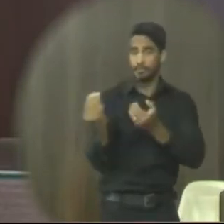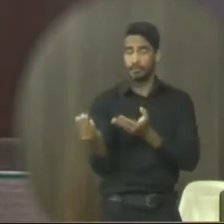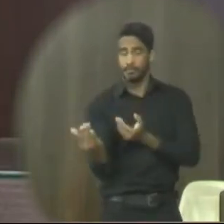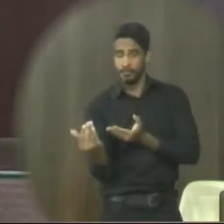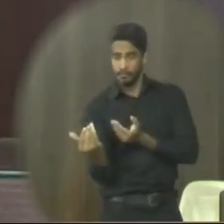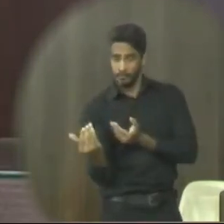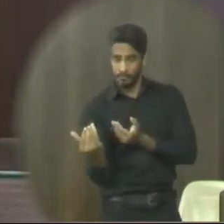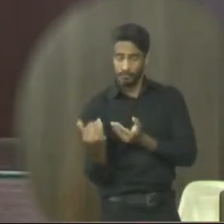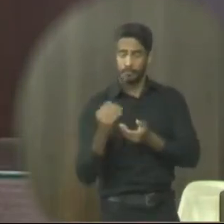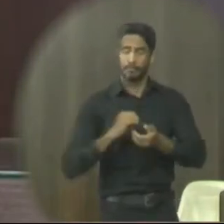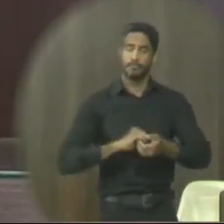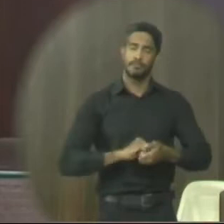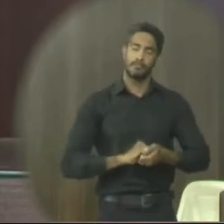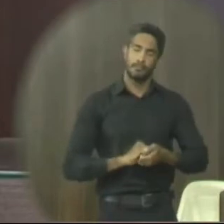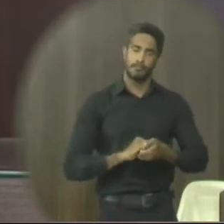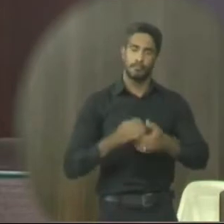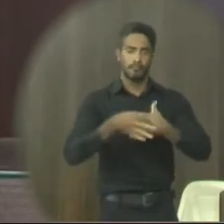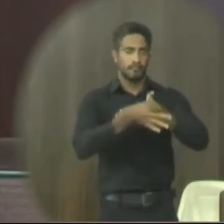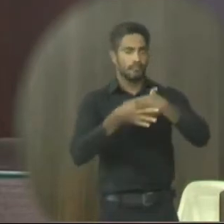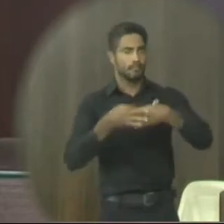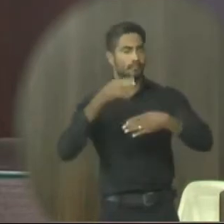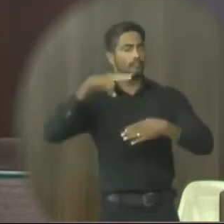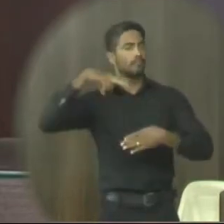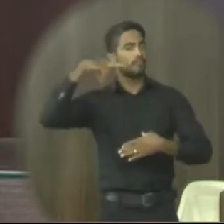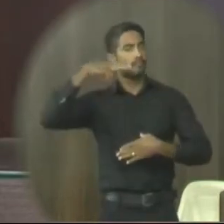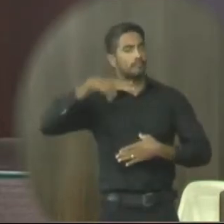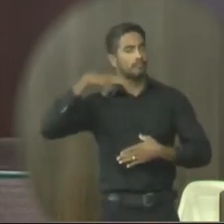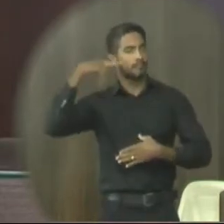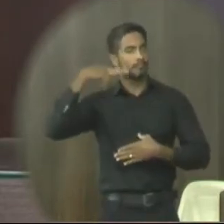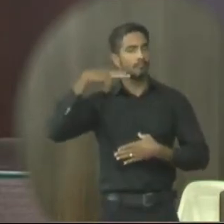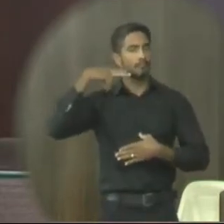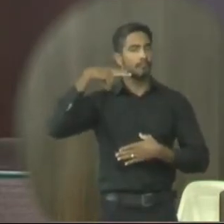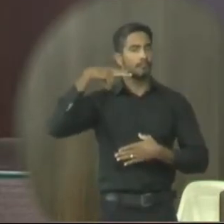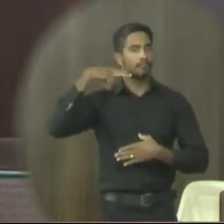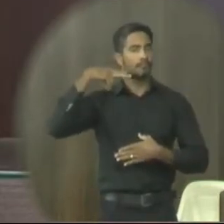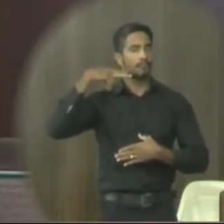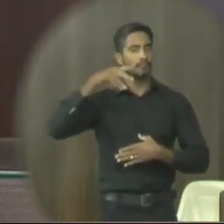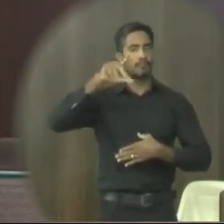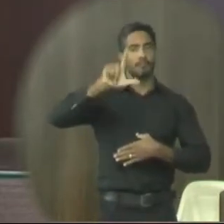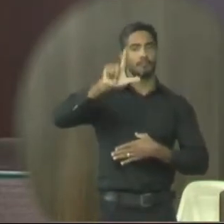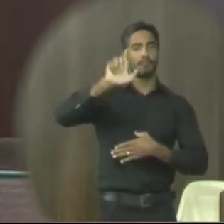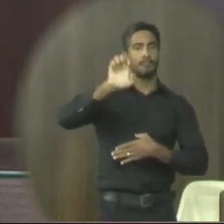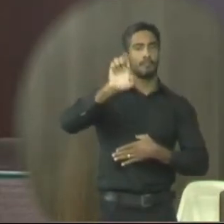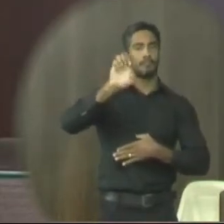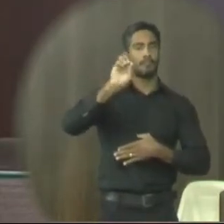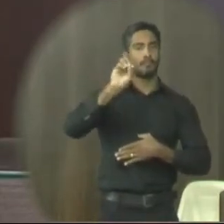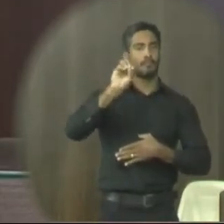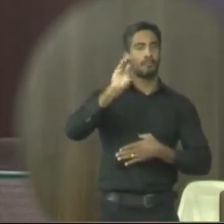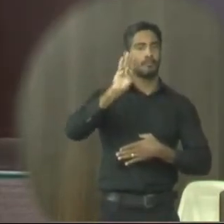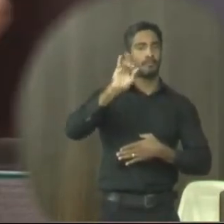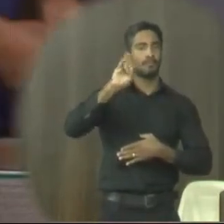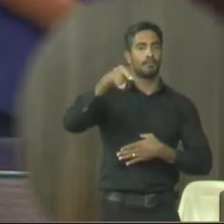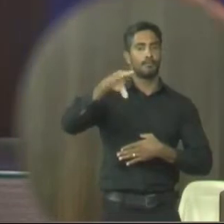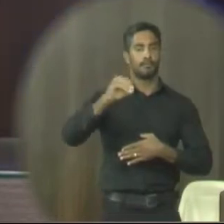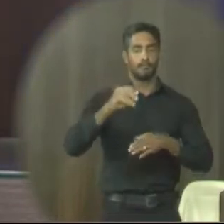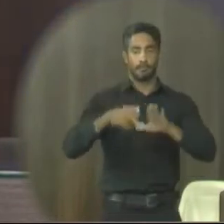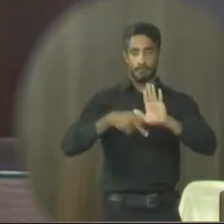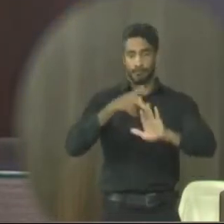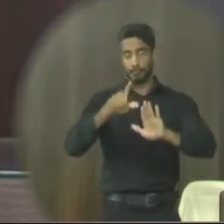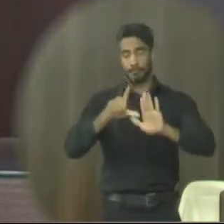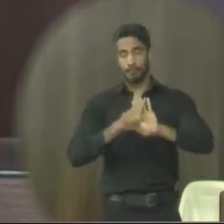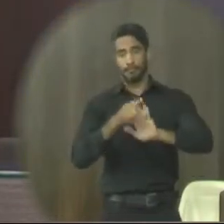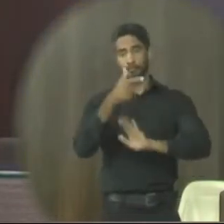e das outras providências, de autoria do vereador Leobino Antunes de Bem. Projeto de lei